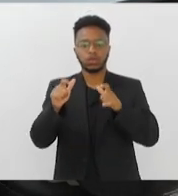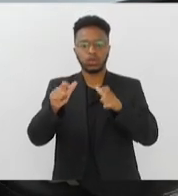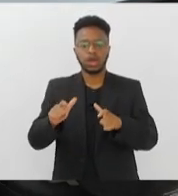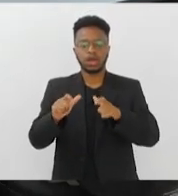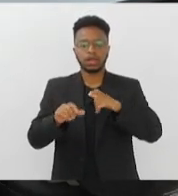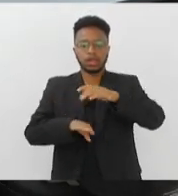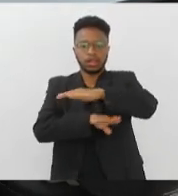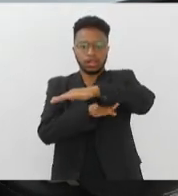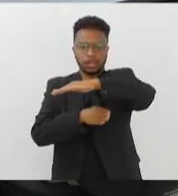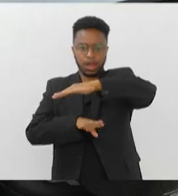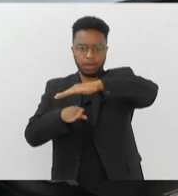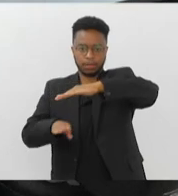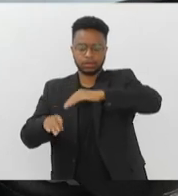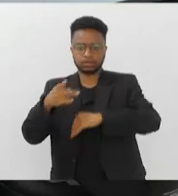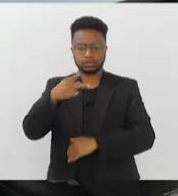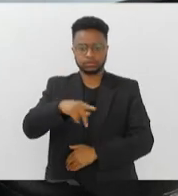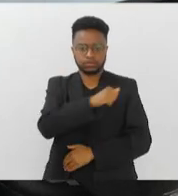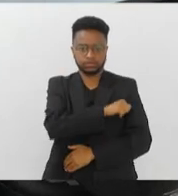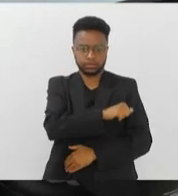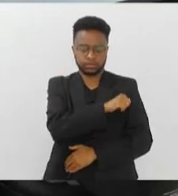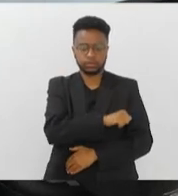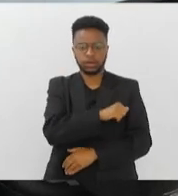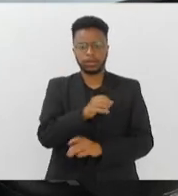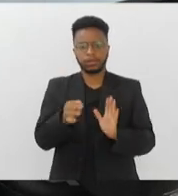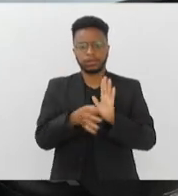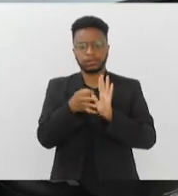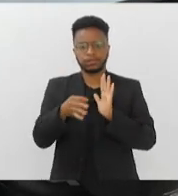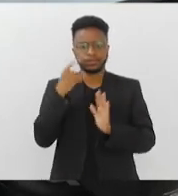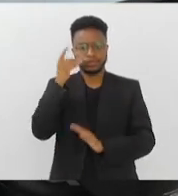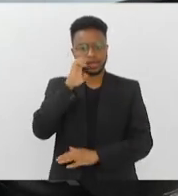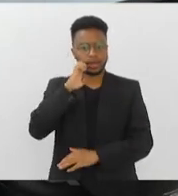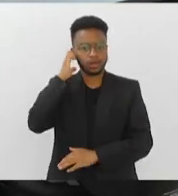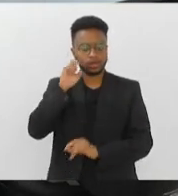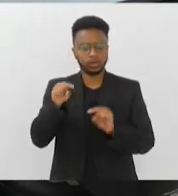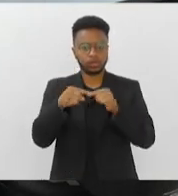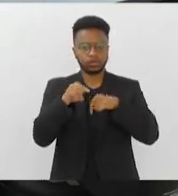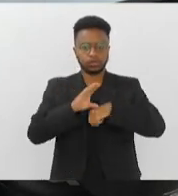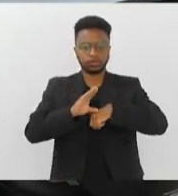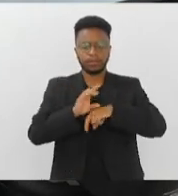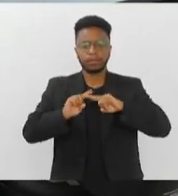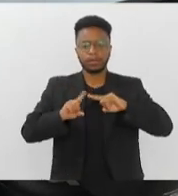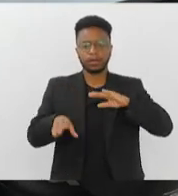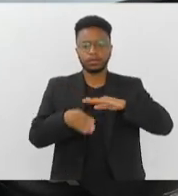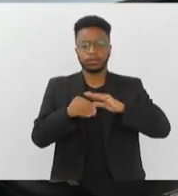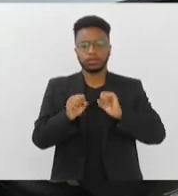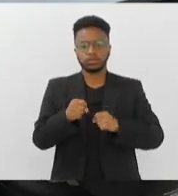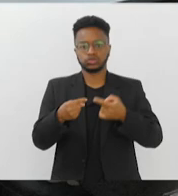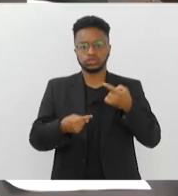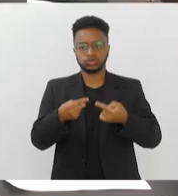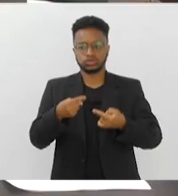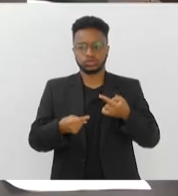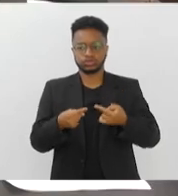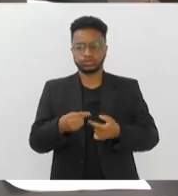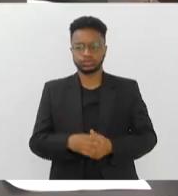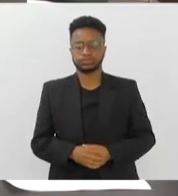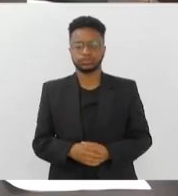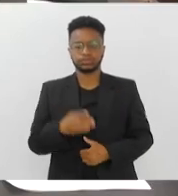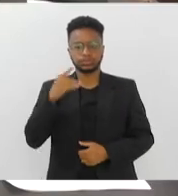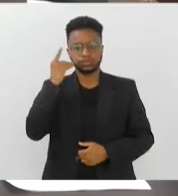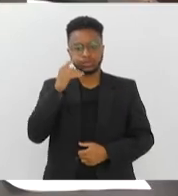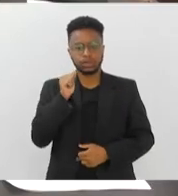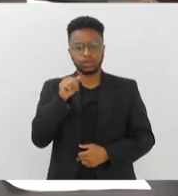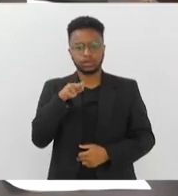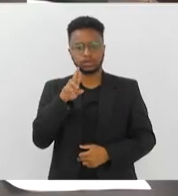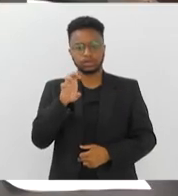Janeiro. Para aparecer, deputada Erika Takimoto. Constitucionalidade com emenda. Em discussão. Deputado André Siciliano